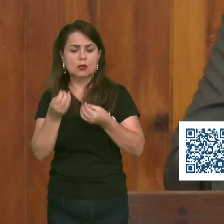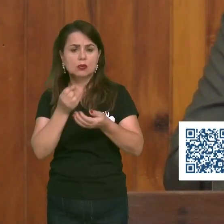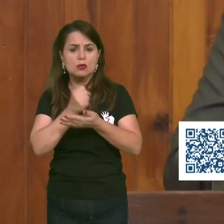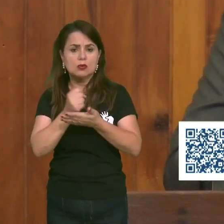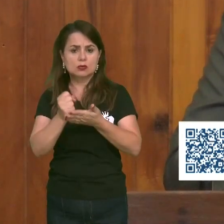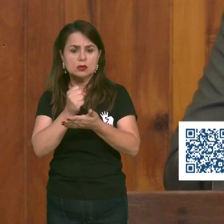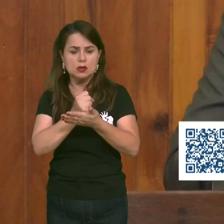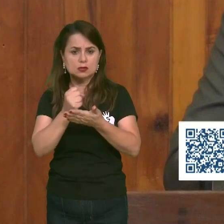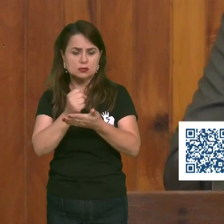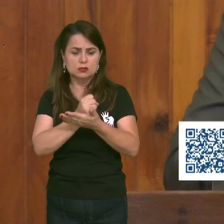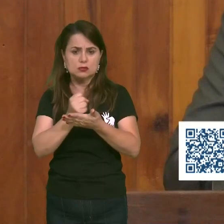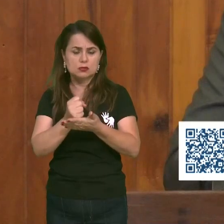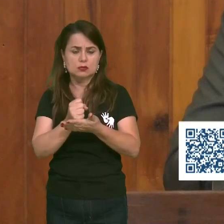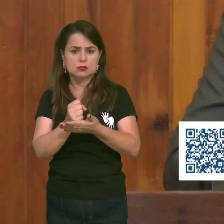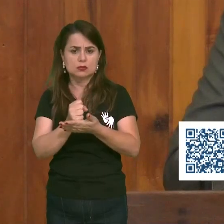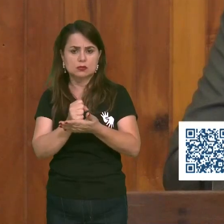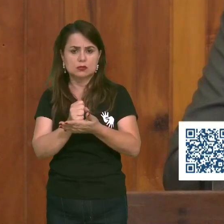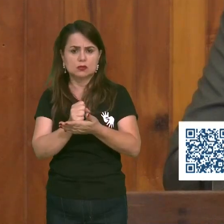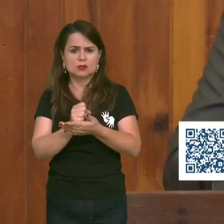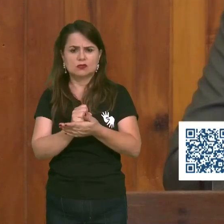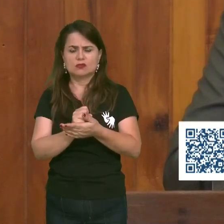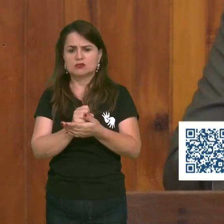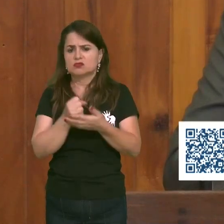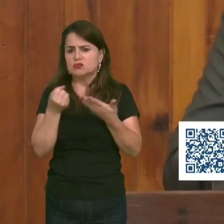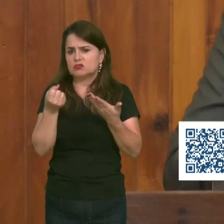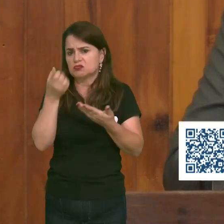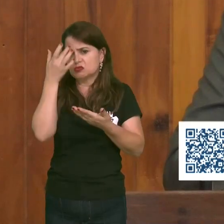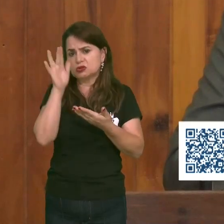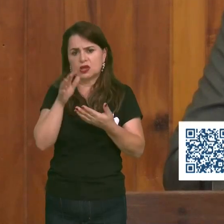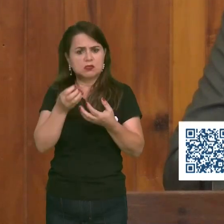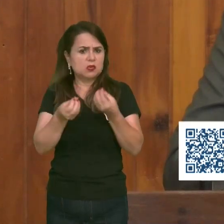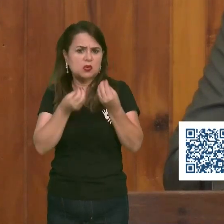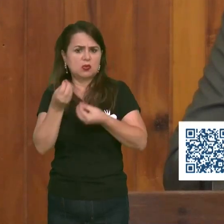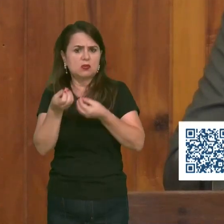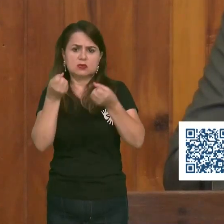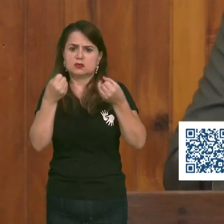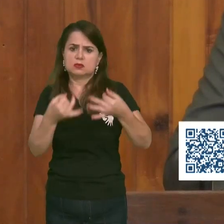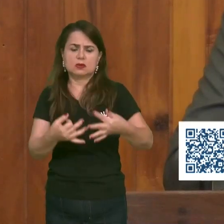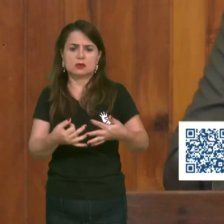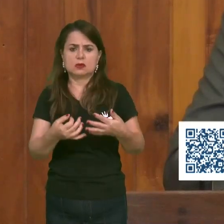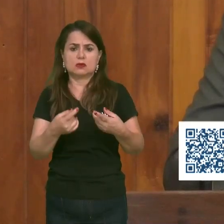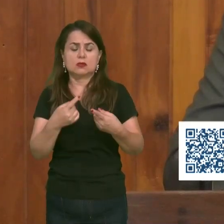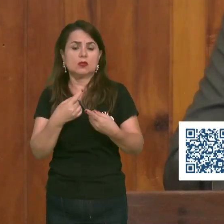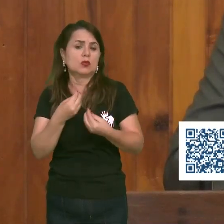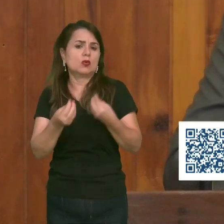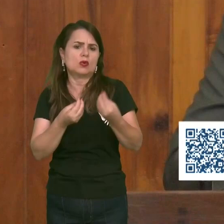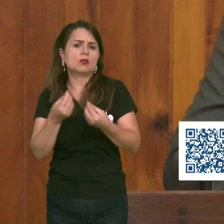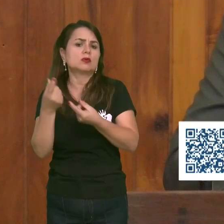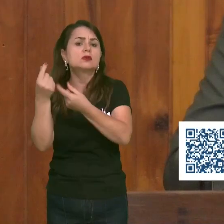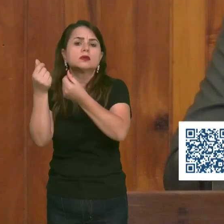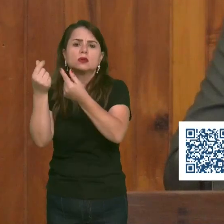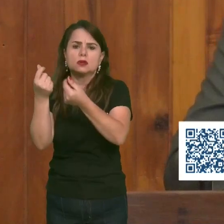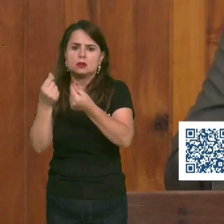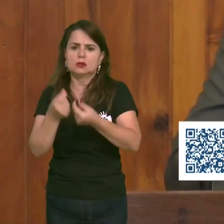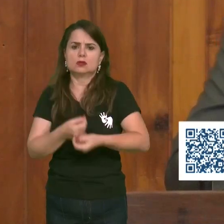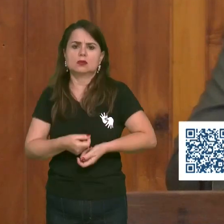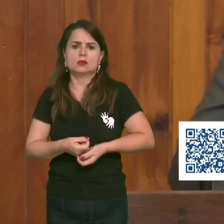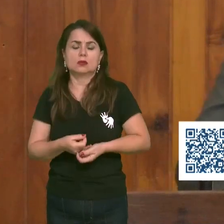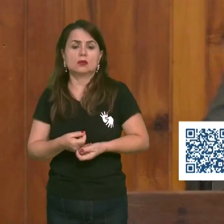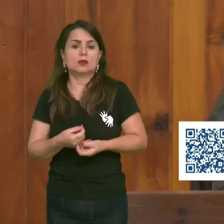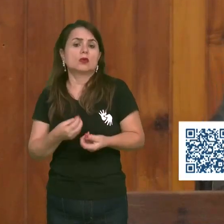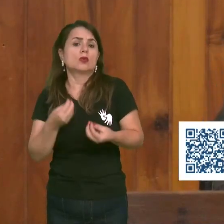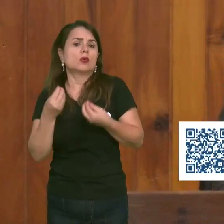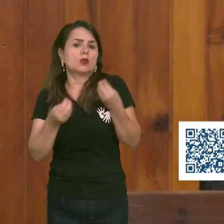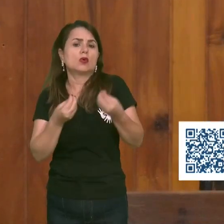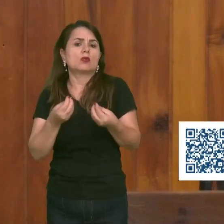aí mal explicado de qual a posição de investimentos Quais